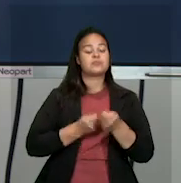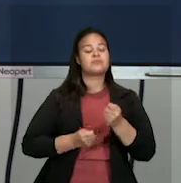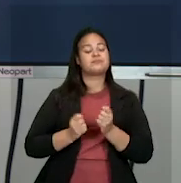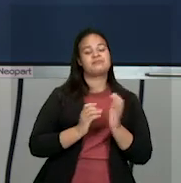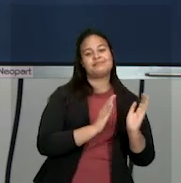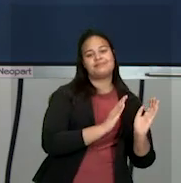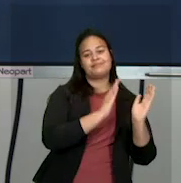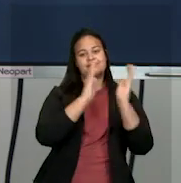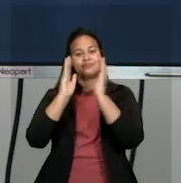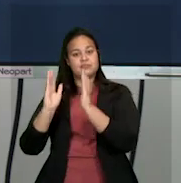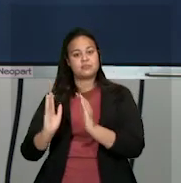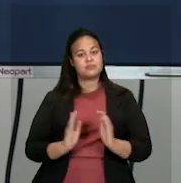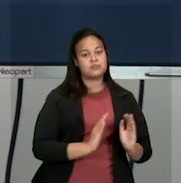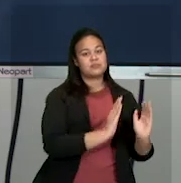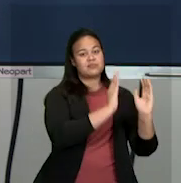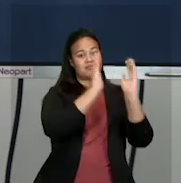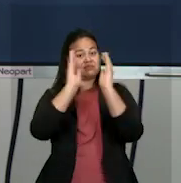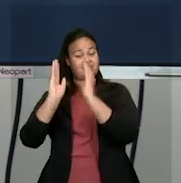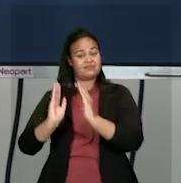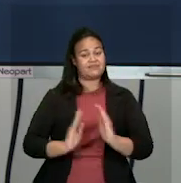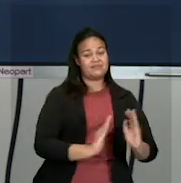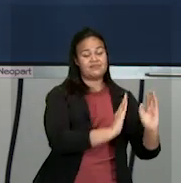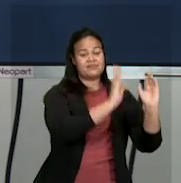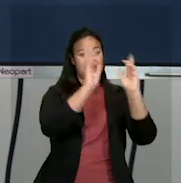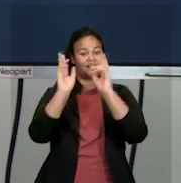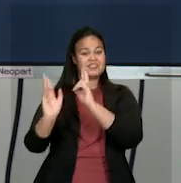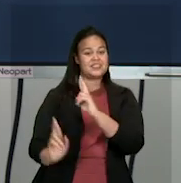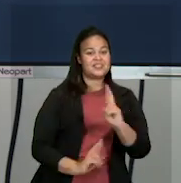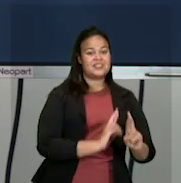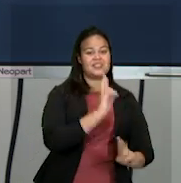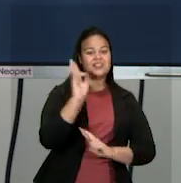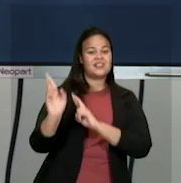assim existe uma relação entre